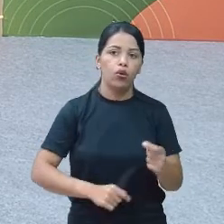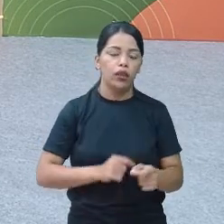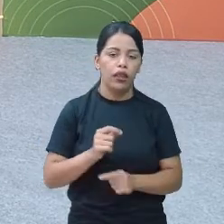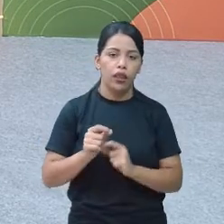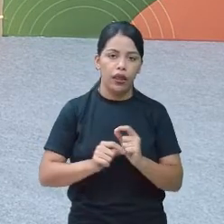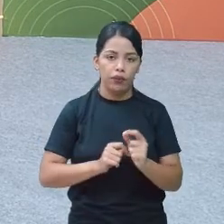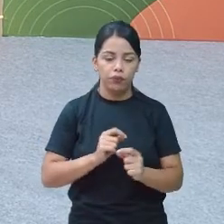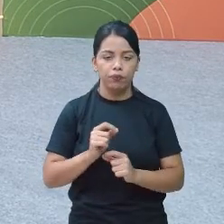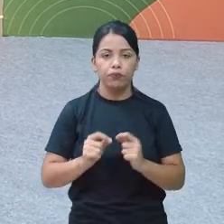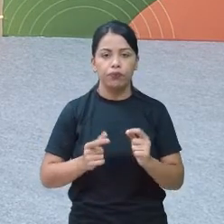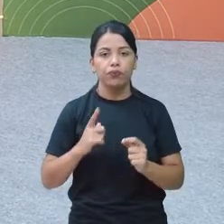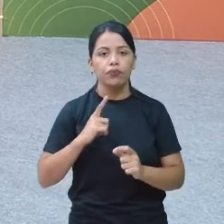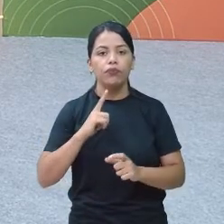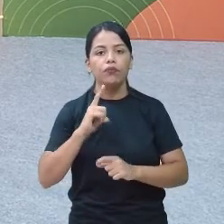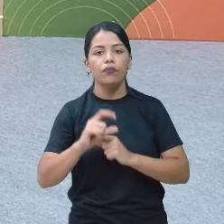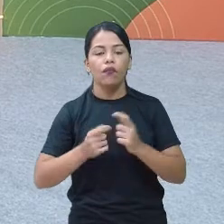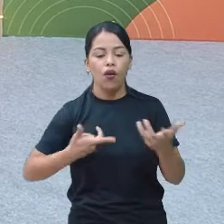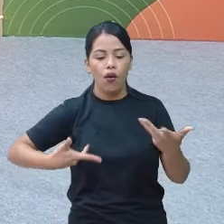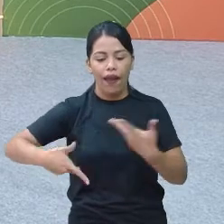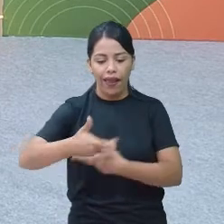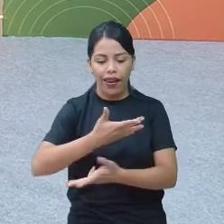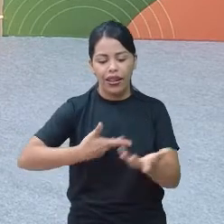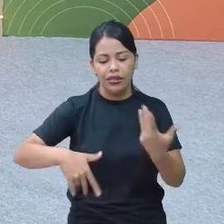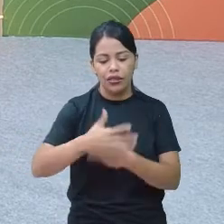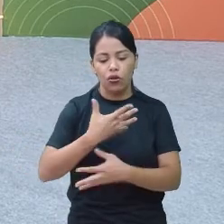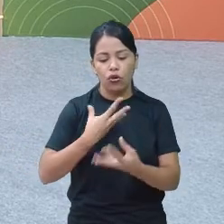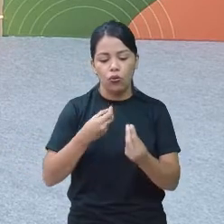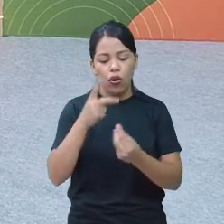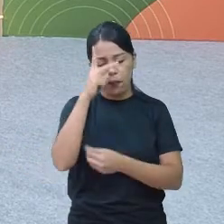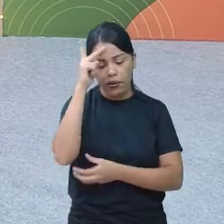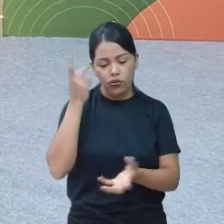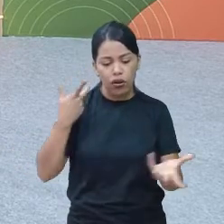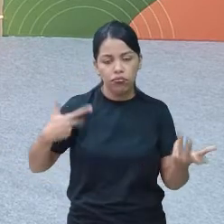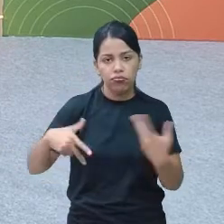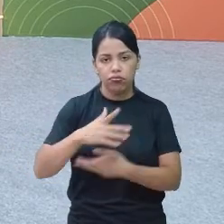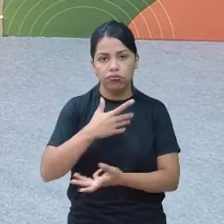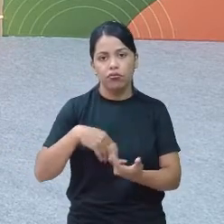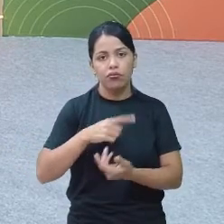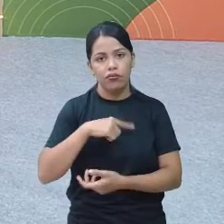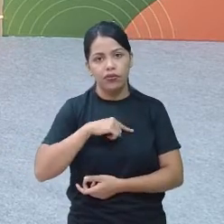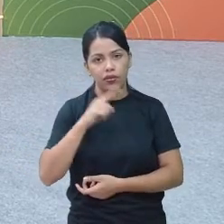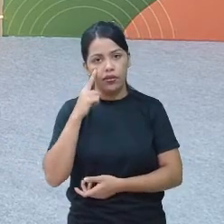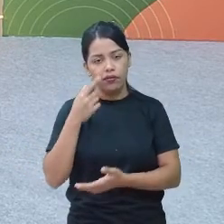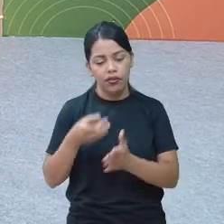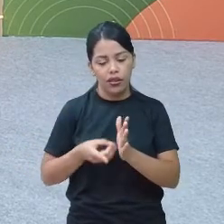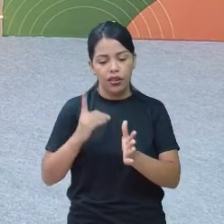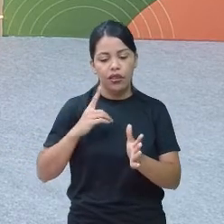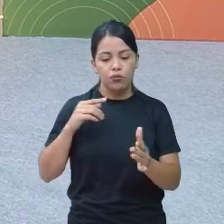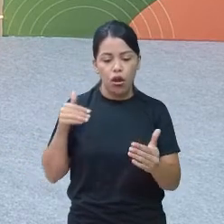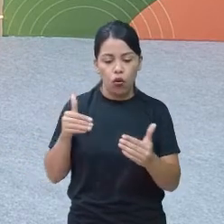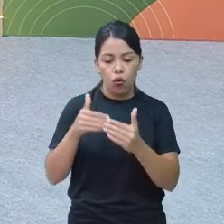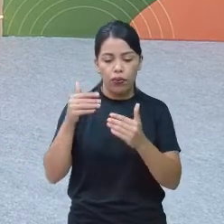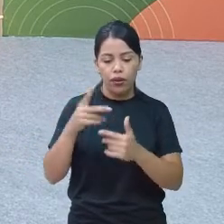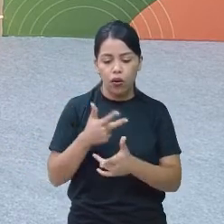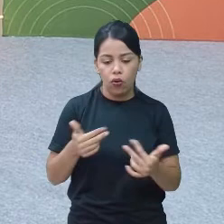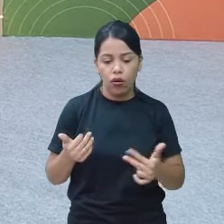o que muito forte, referenciando uma coisa que vem antes para combinar com uma coisa que vem depois.